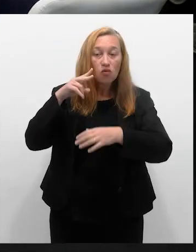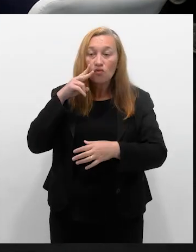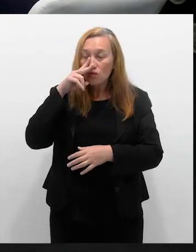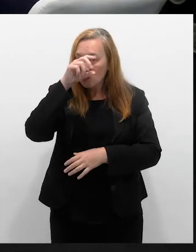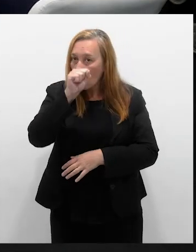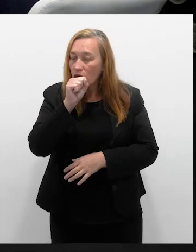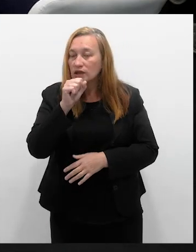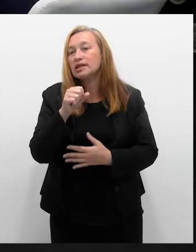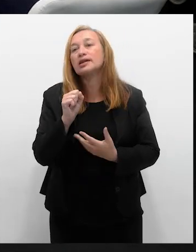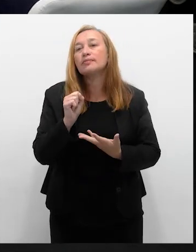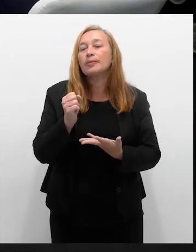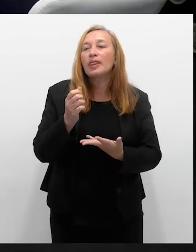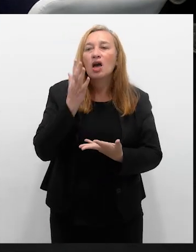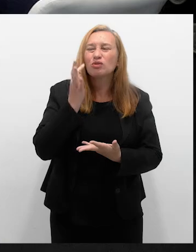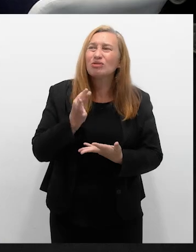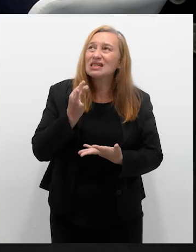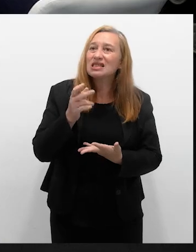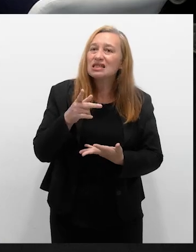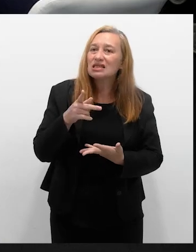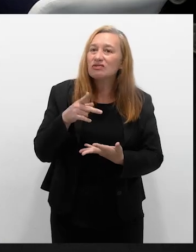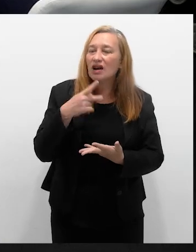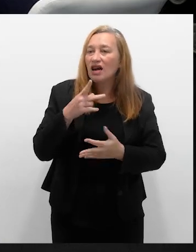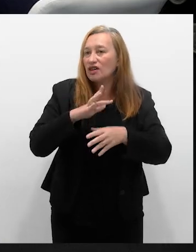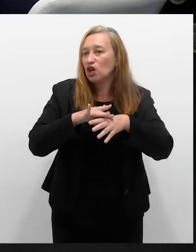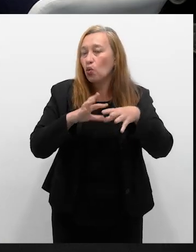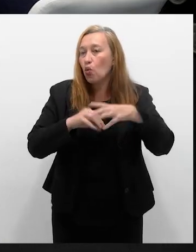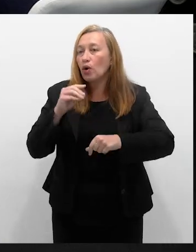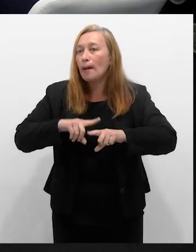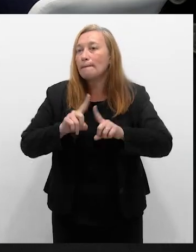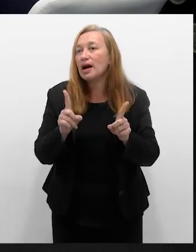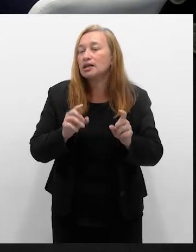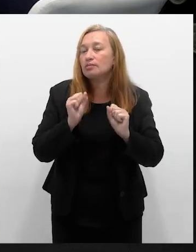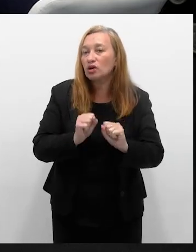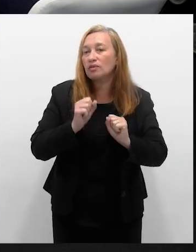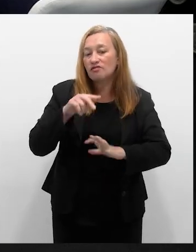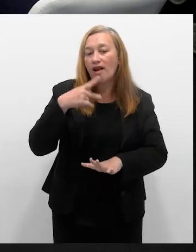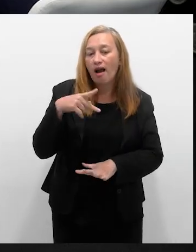forte, a gente, eu não sei se eu falaria em cura, mas a gente pode falar em